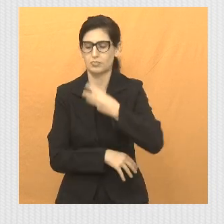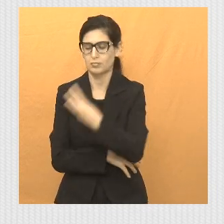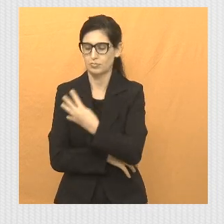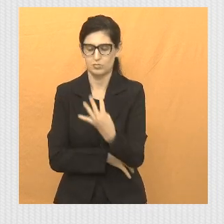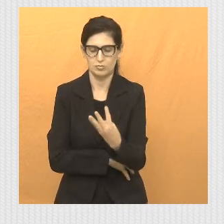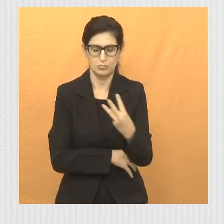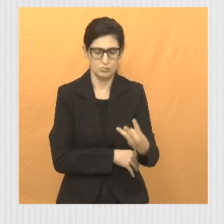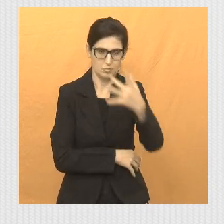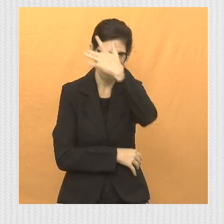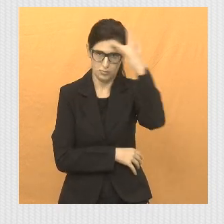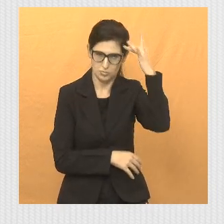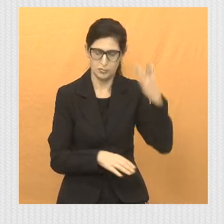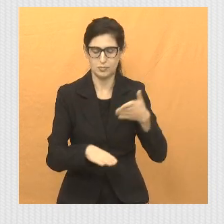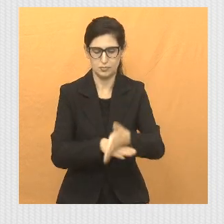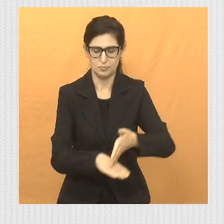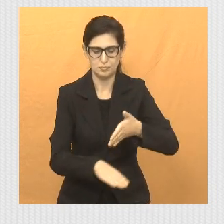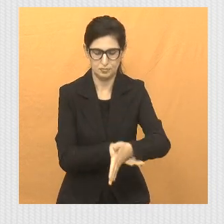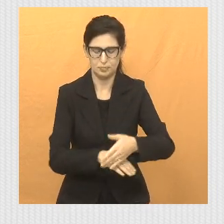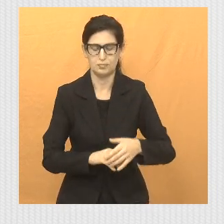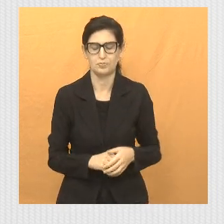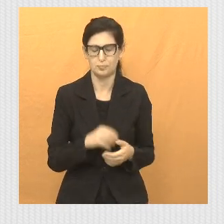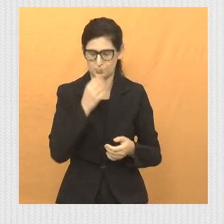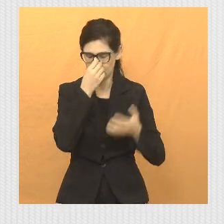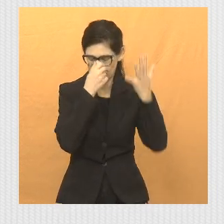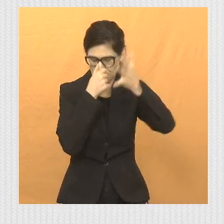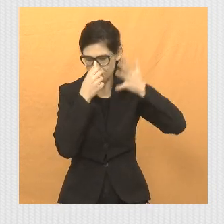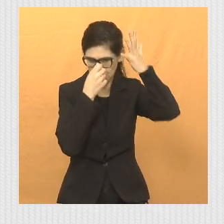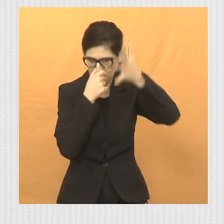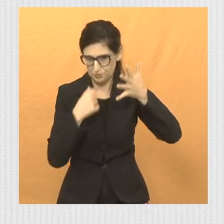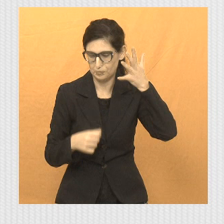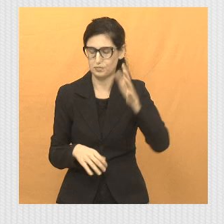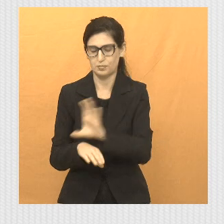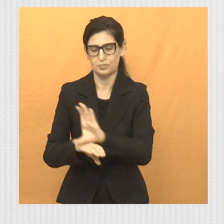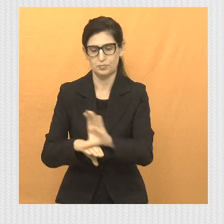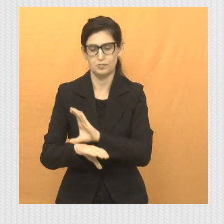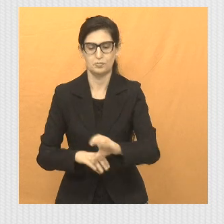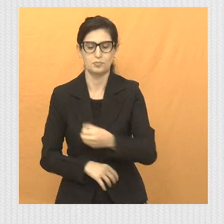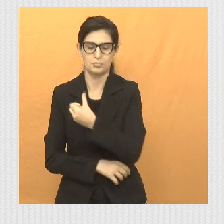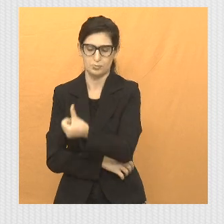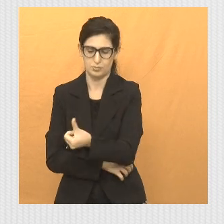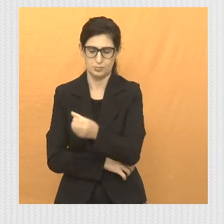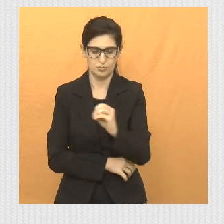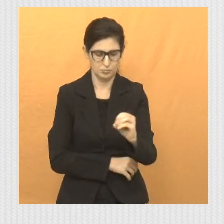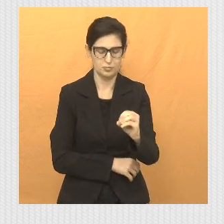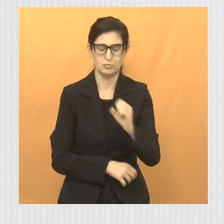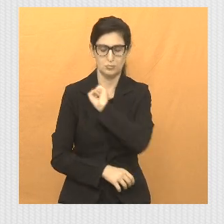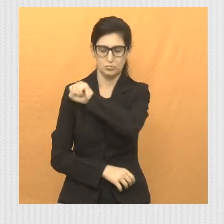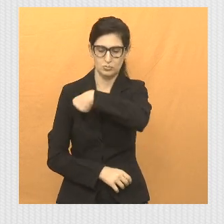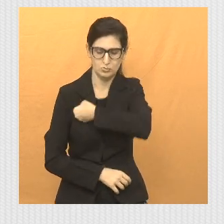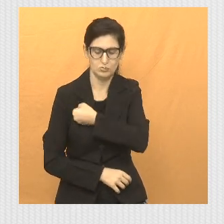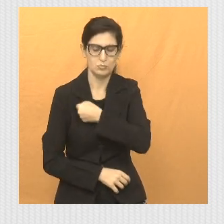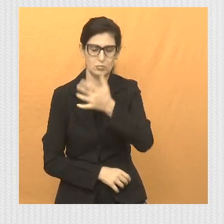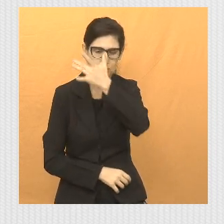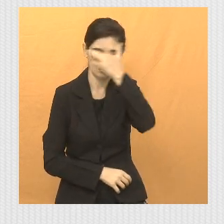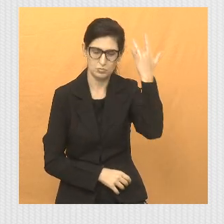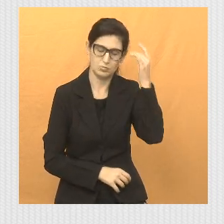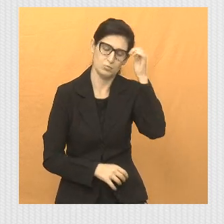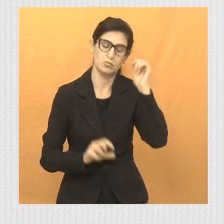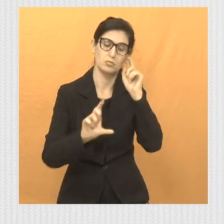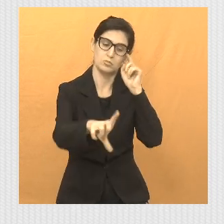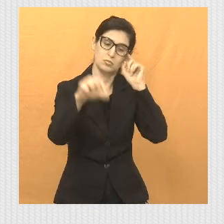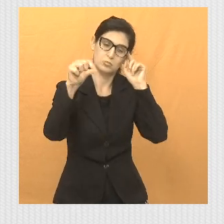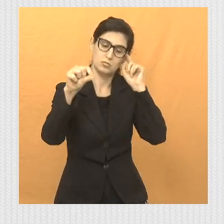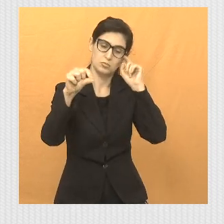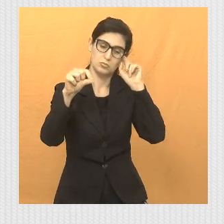343 pessoas. Nessas pré-conferências, tivemos 60 delegados eleitos para a Conferência